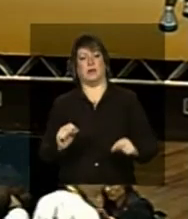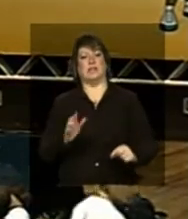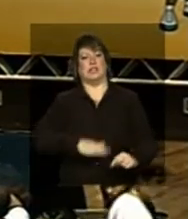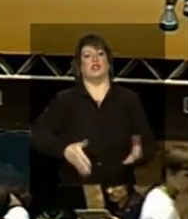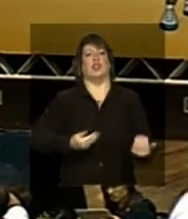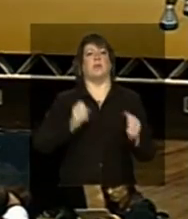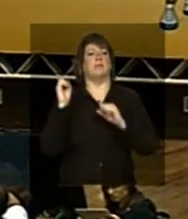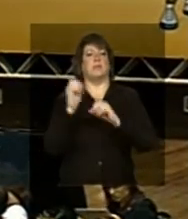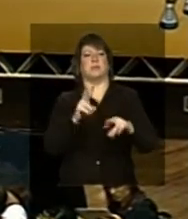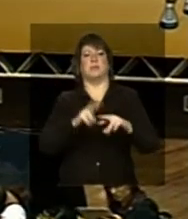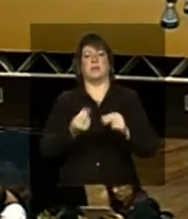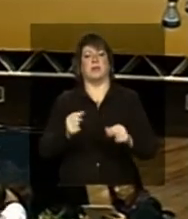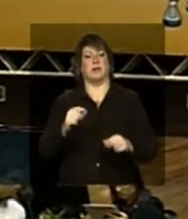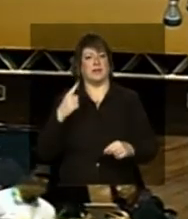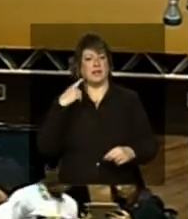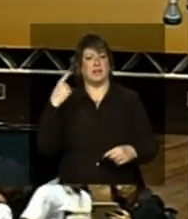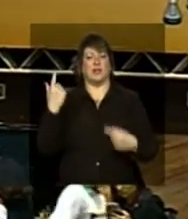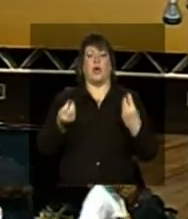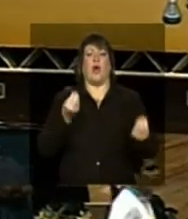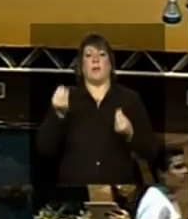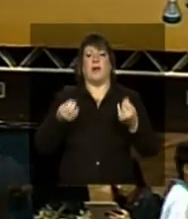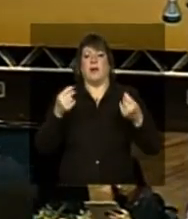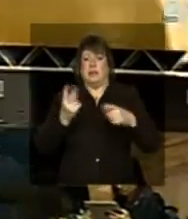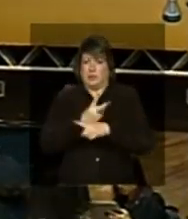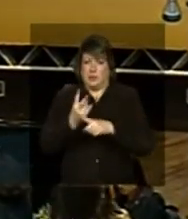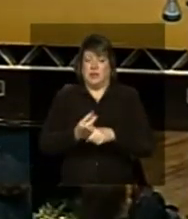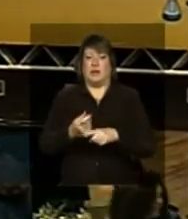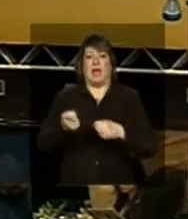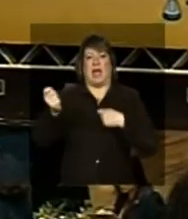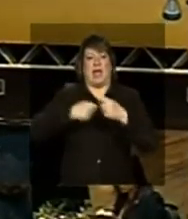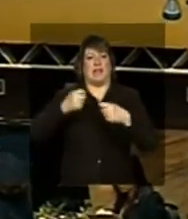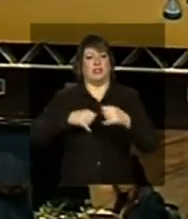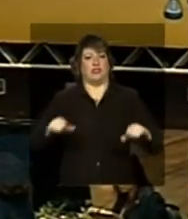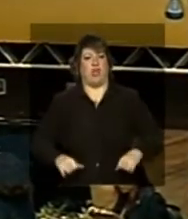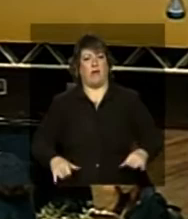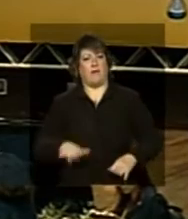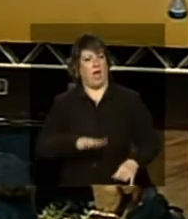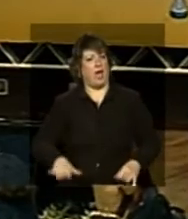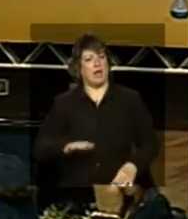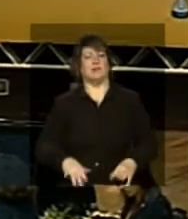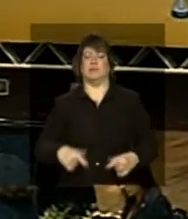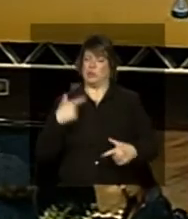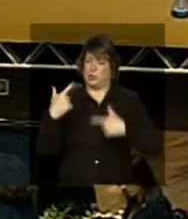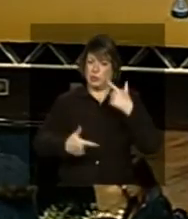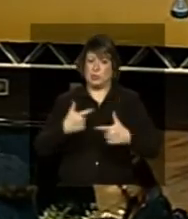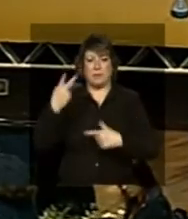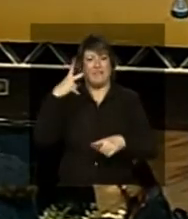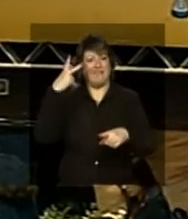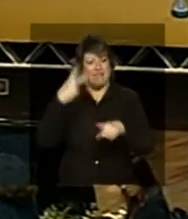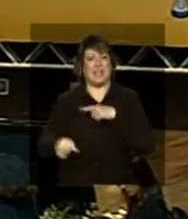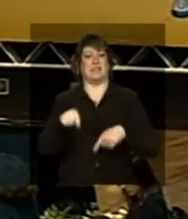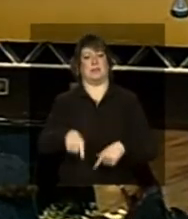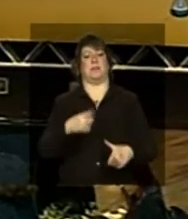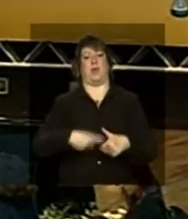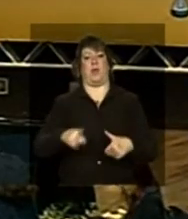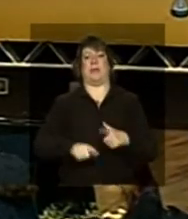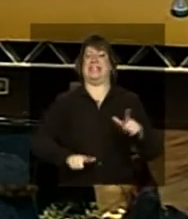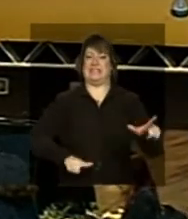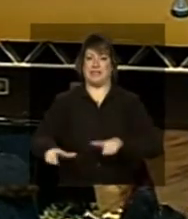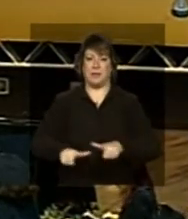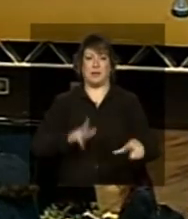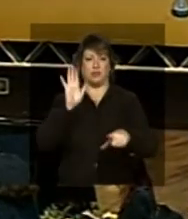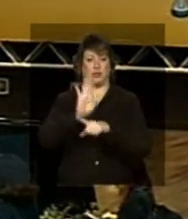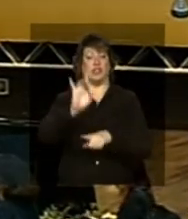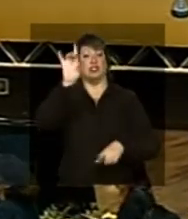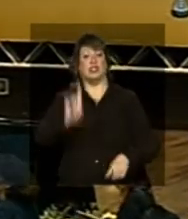crianças e adolescentes de não serem abusados e explorados sexualmente. 22 anos de trabalho pelo